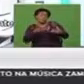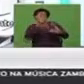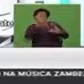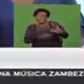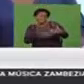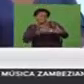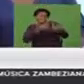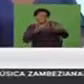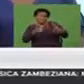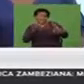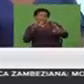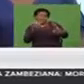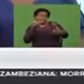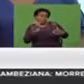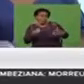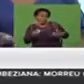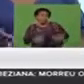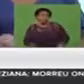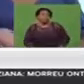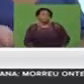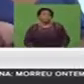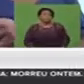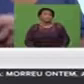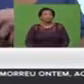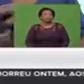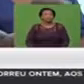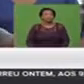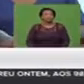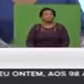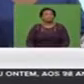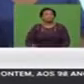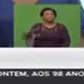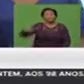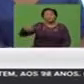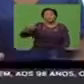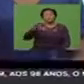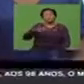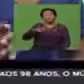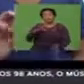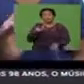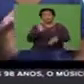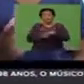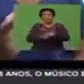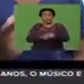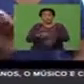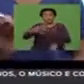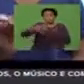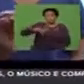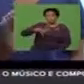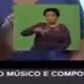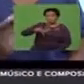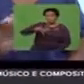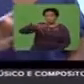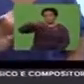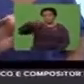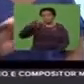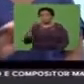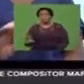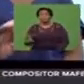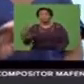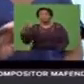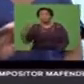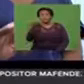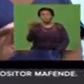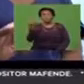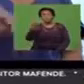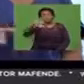para o doente. Ele tem uma técnica para conseguir remover todo o pulmão usando uma única incisão. Faz uma pequena incisão de mais ou menos